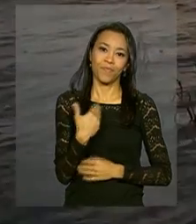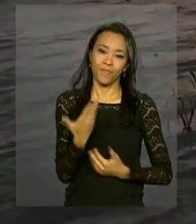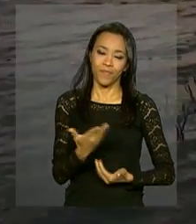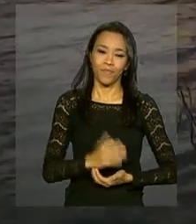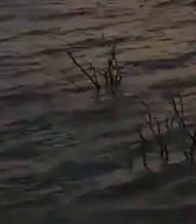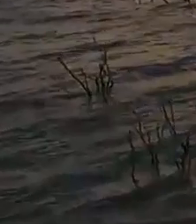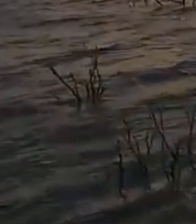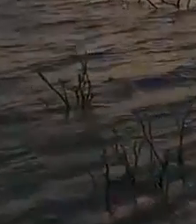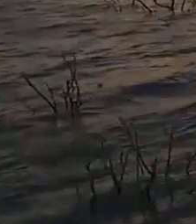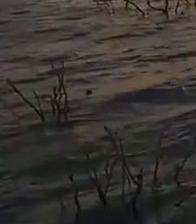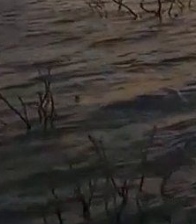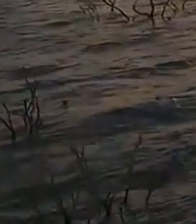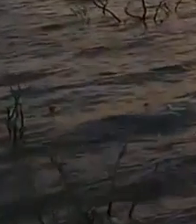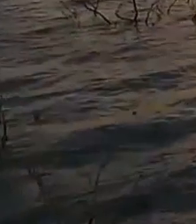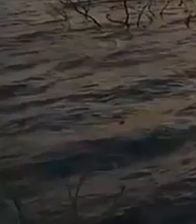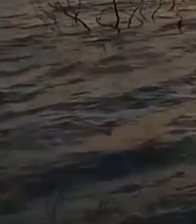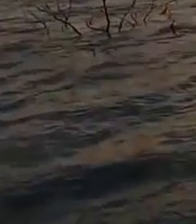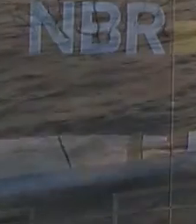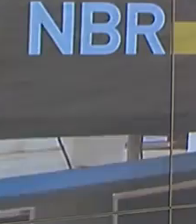abraço.